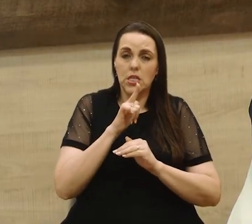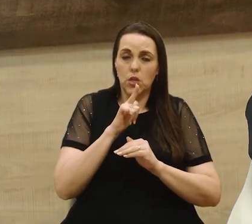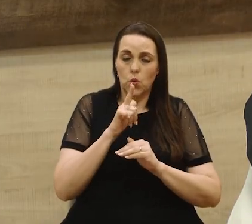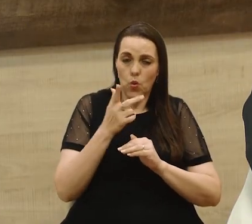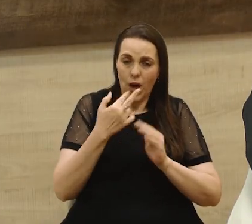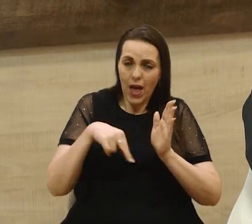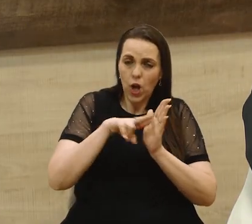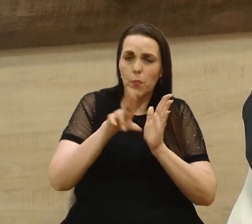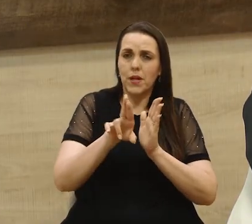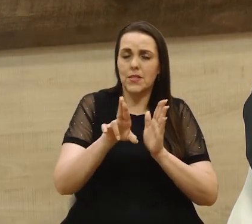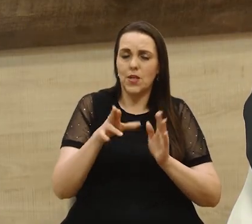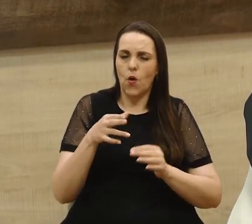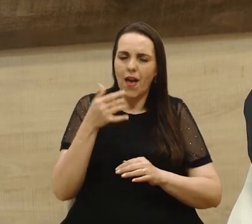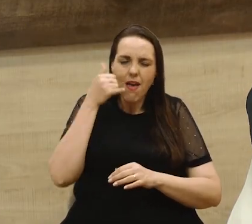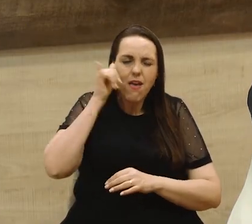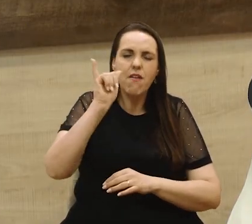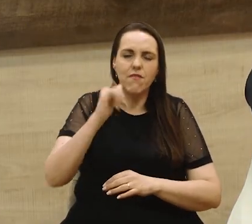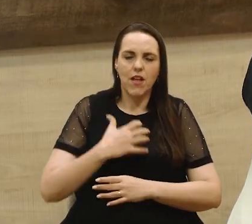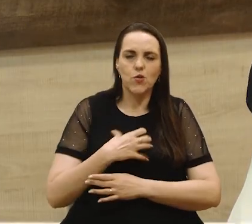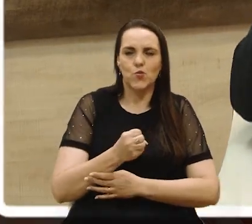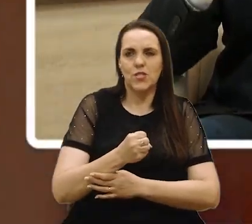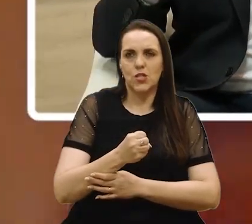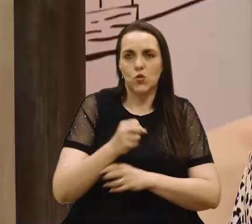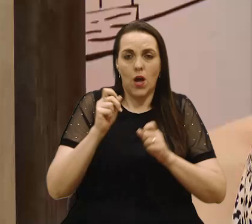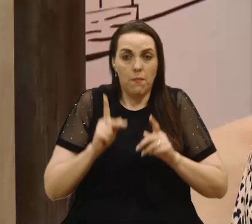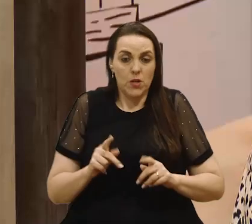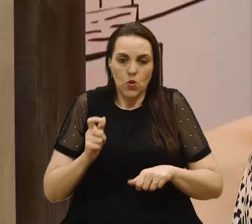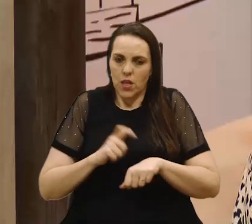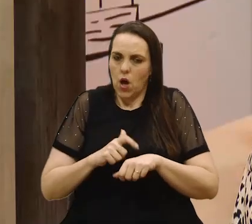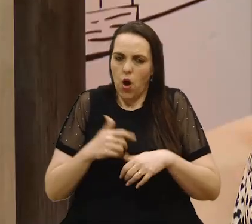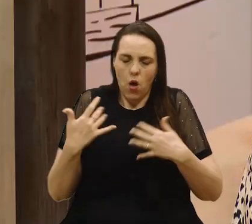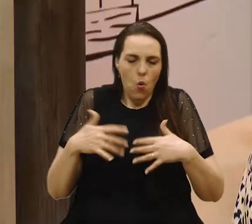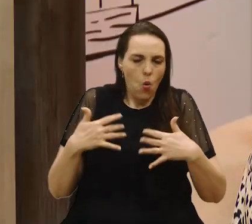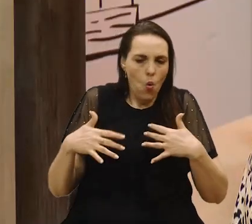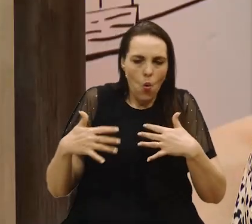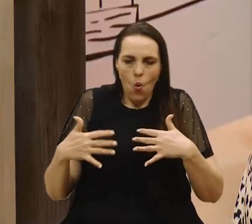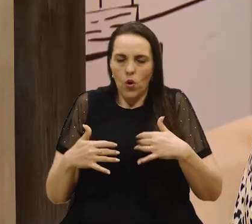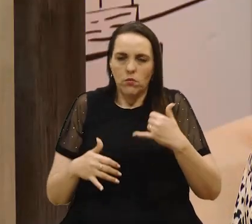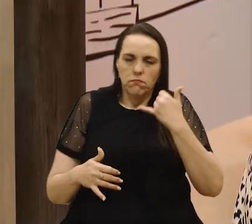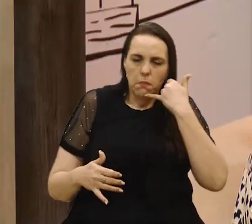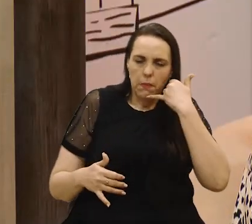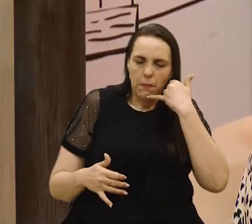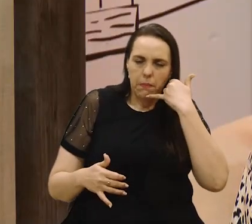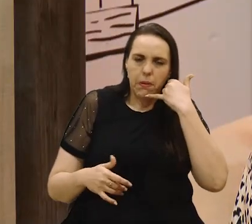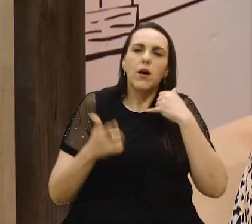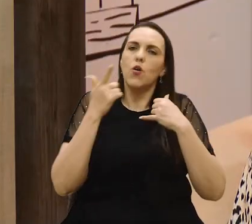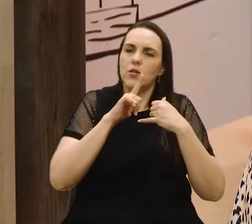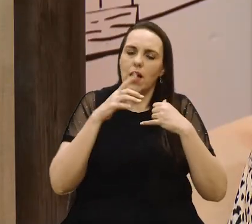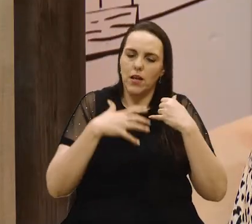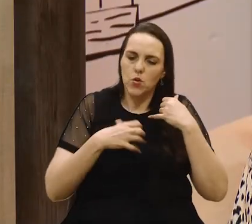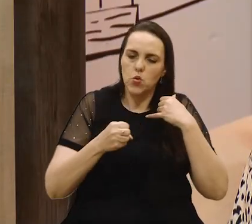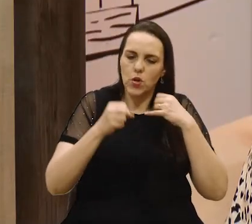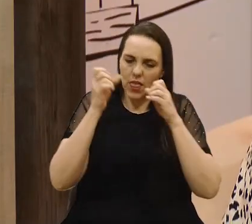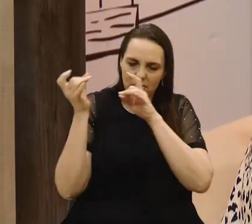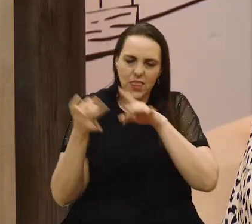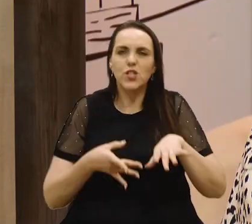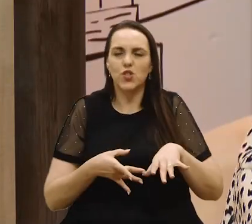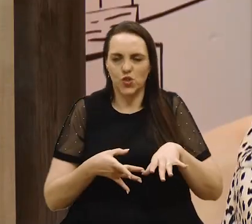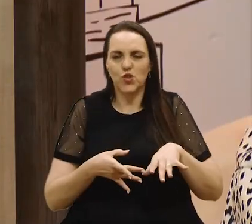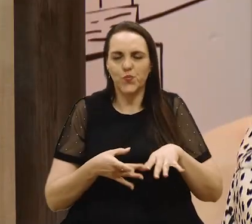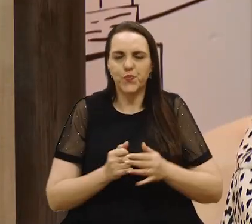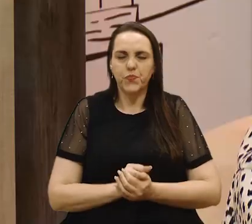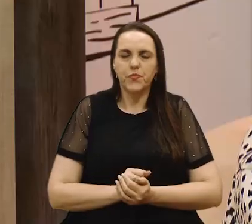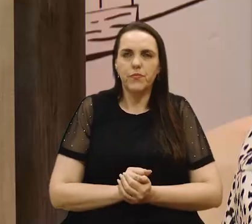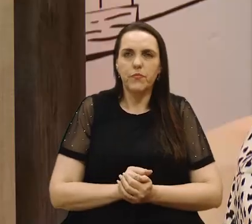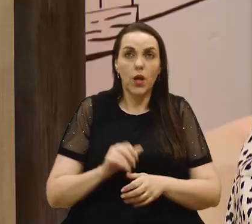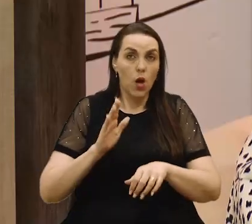do suicídio, né? Da pessoa em situação extrema e naquele exercício de audição consegue dissuadir do porque do ato